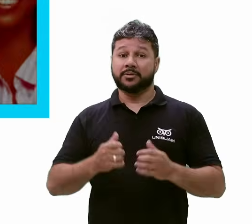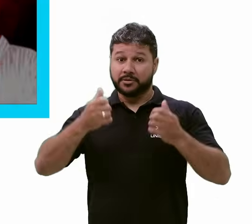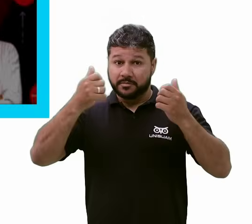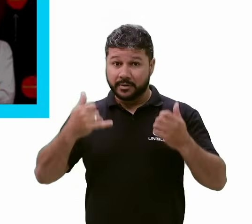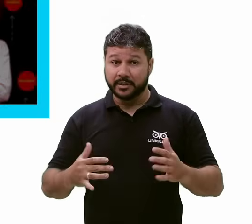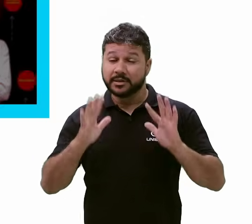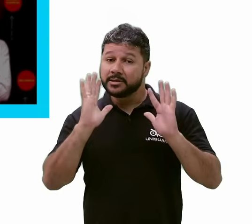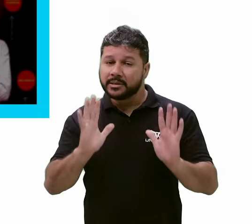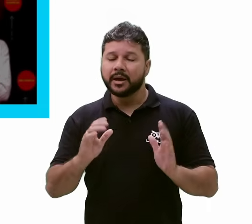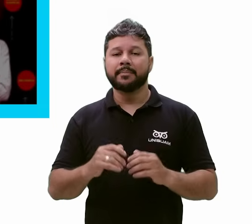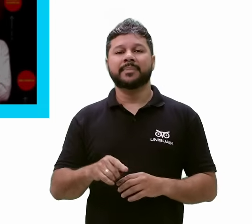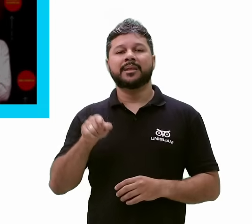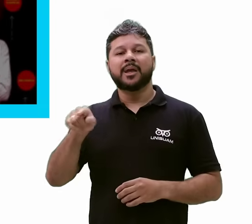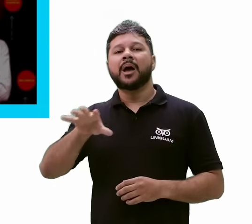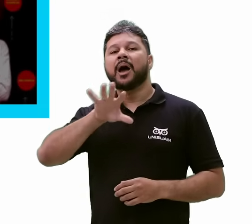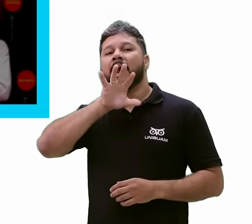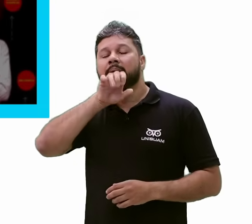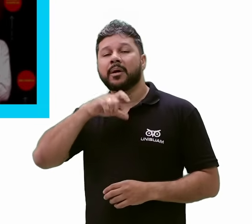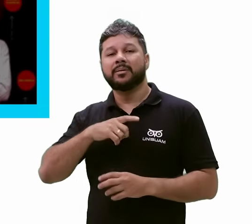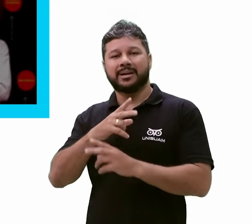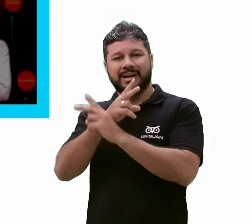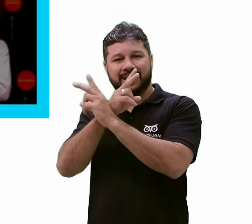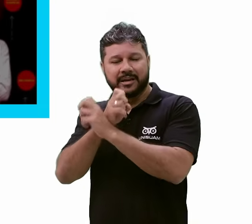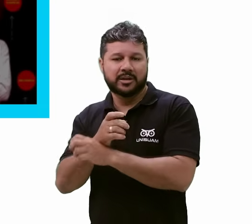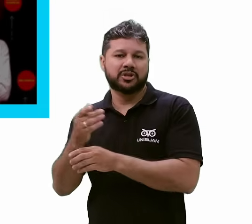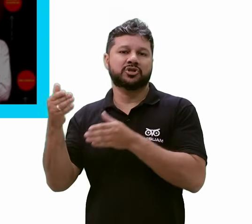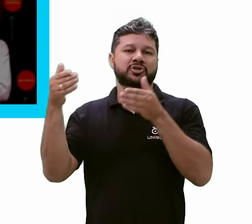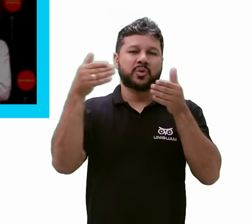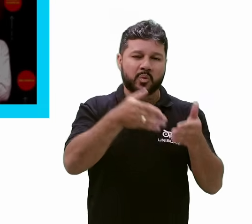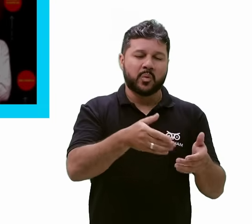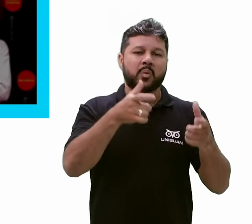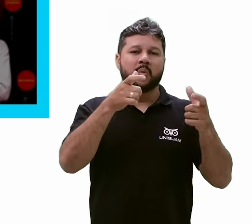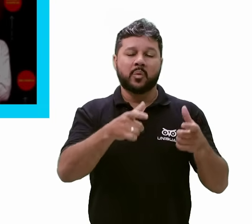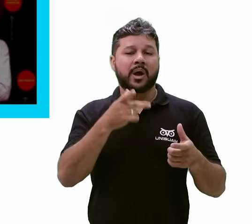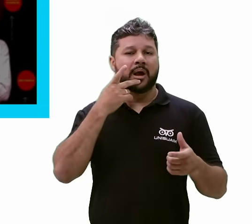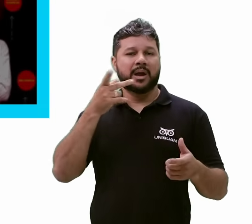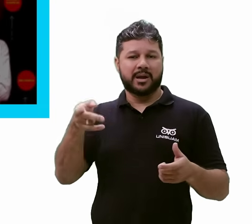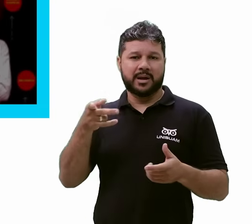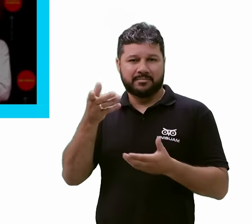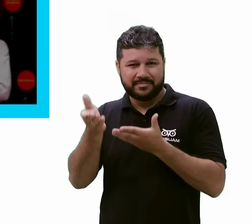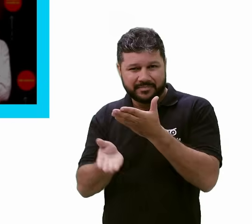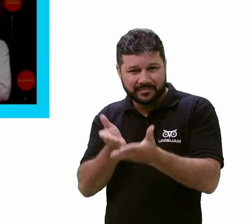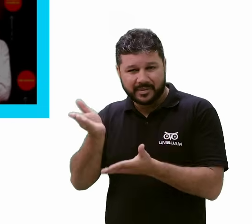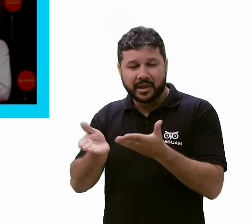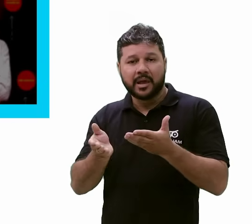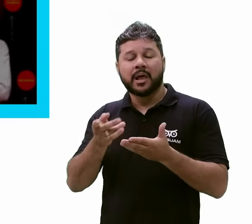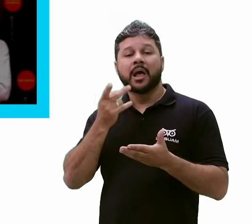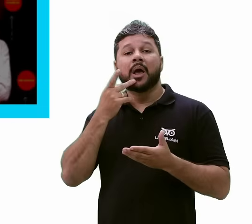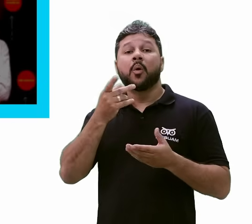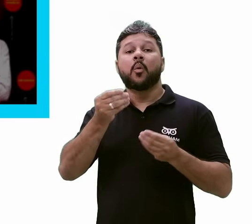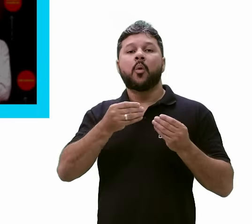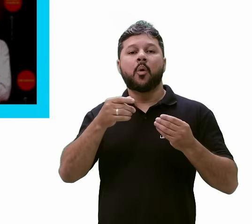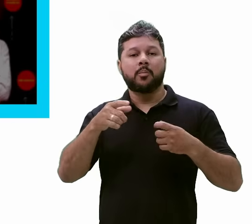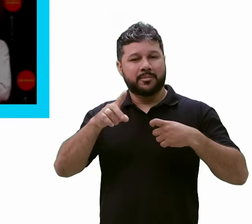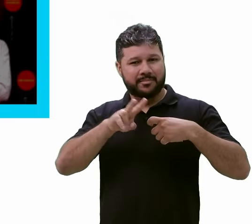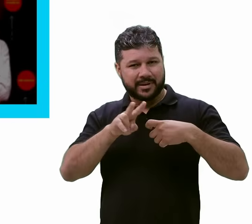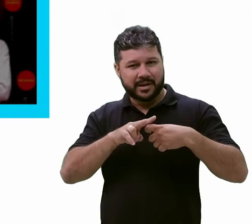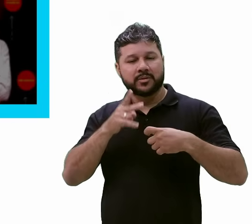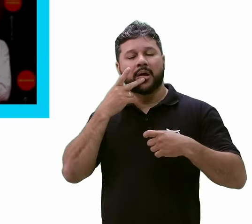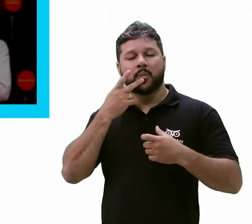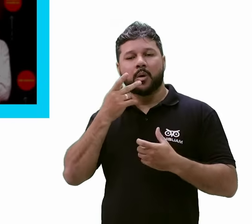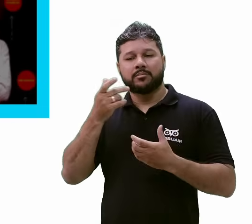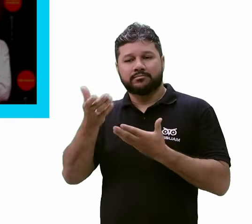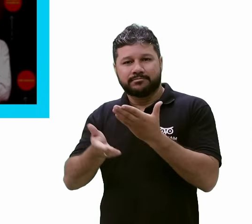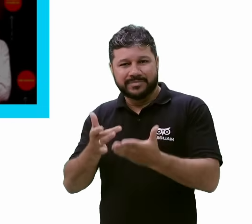Dito isso, chegando um animal intoxicado na clínica, né, um paciente, vocês vão agir com medicina